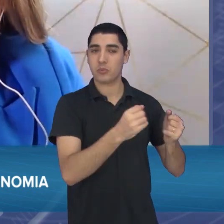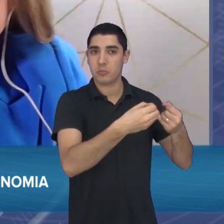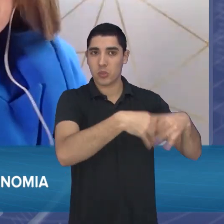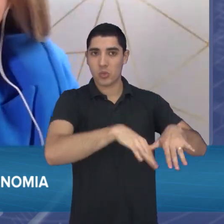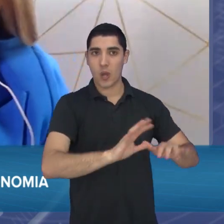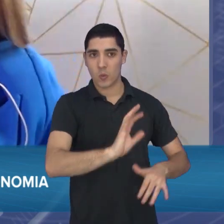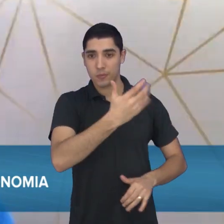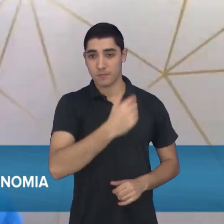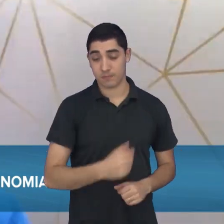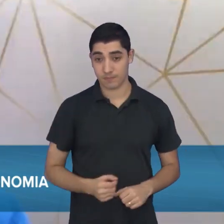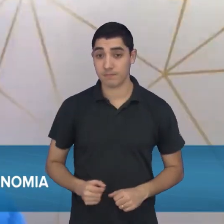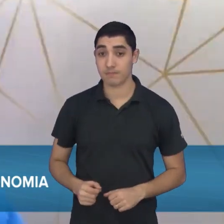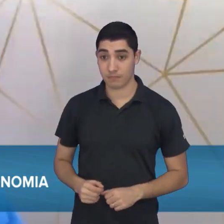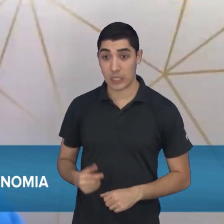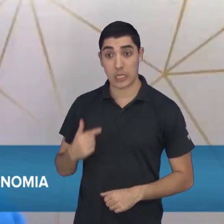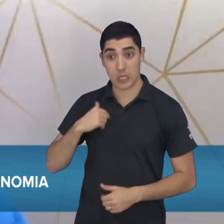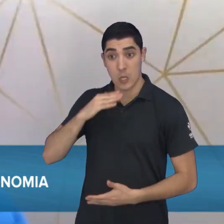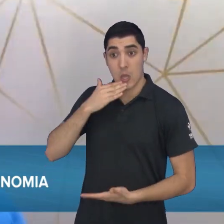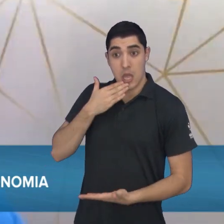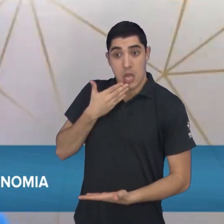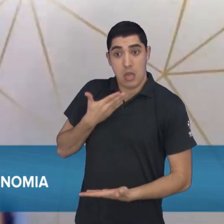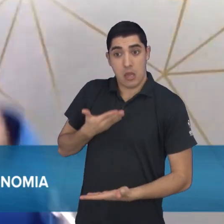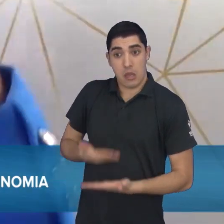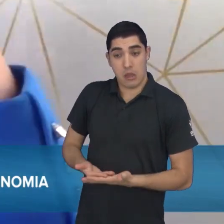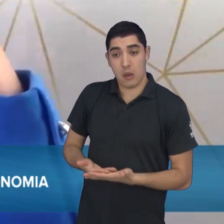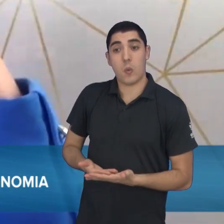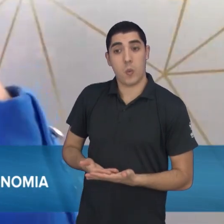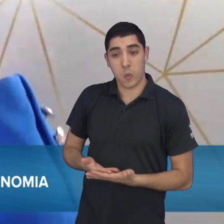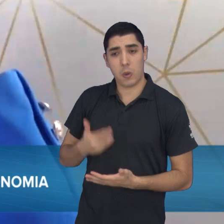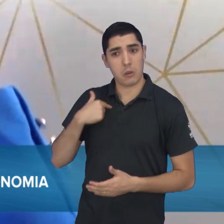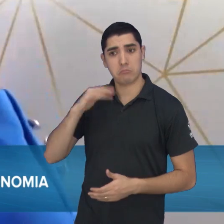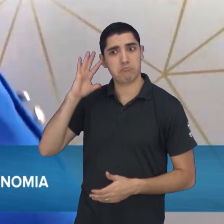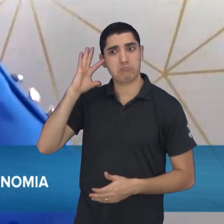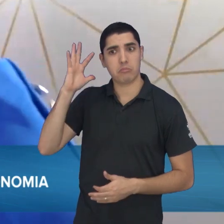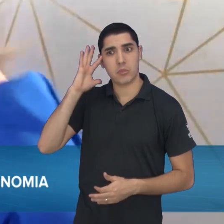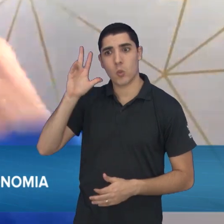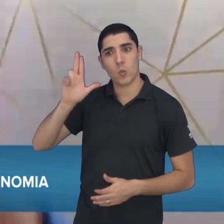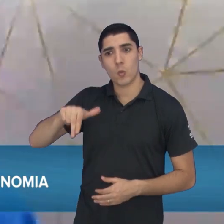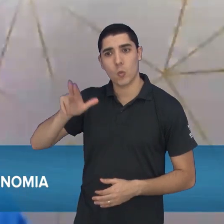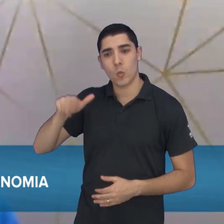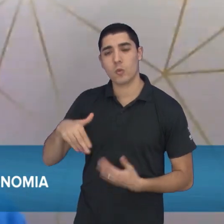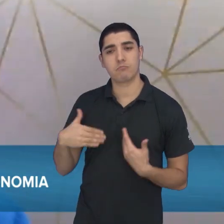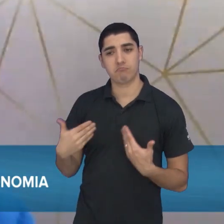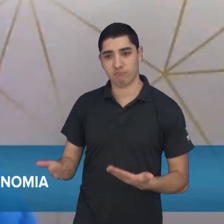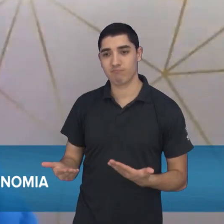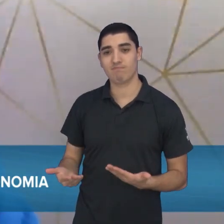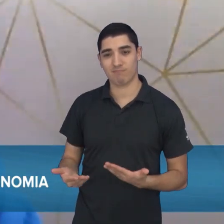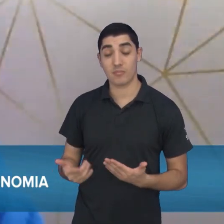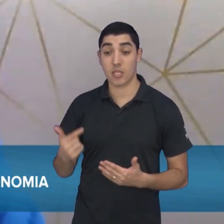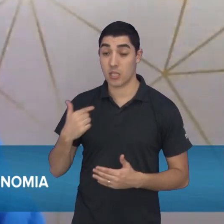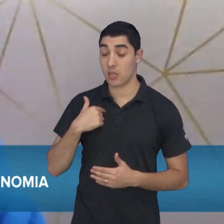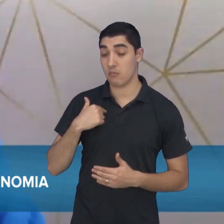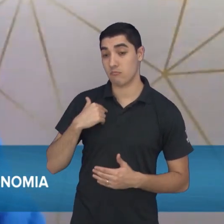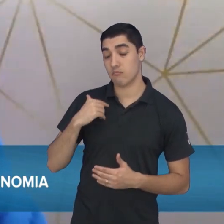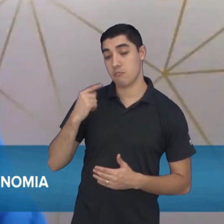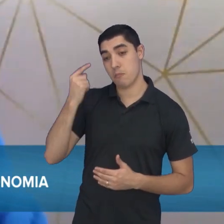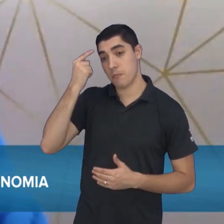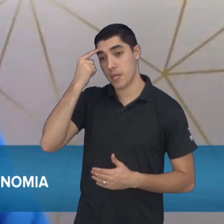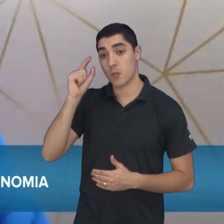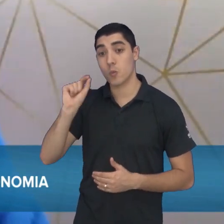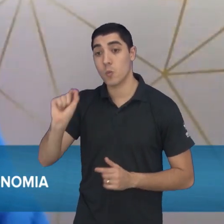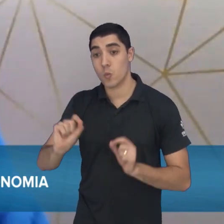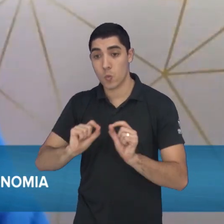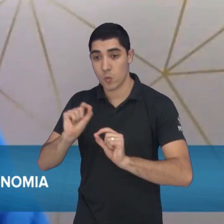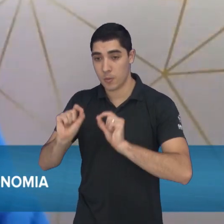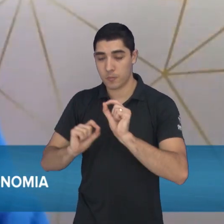Sim, nossa, fiquei chocada com esse número também, não imaginava. E eu enxergo o seguinte: o